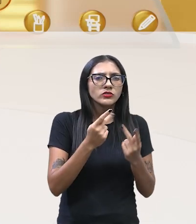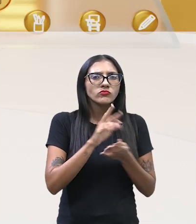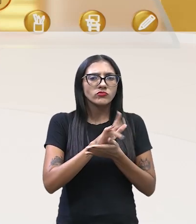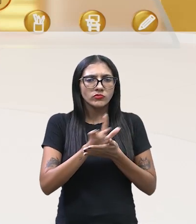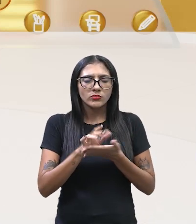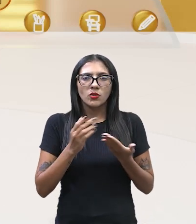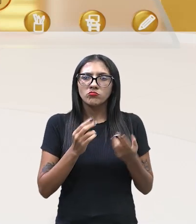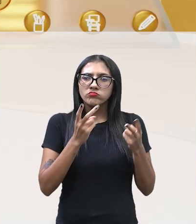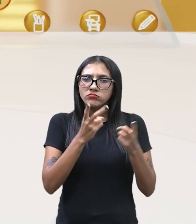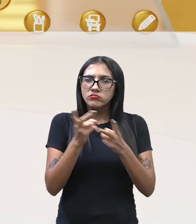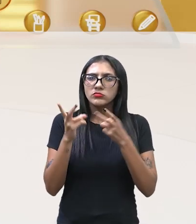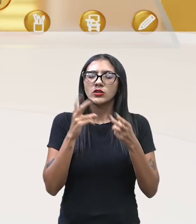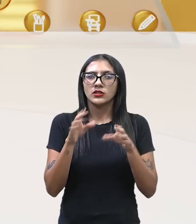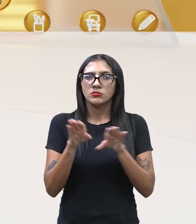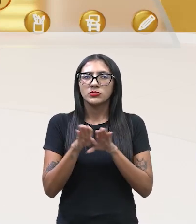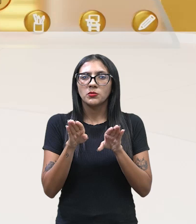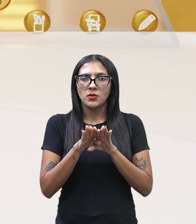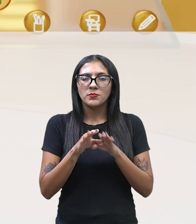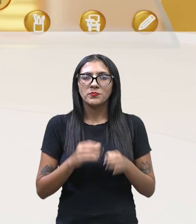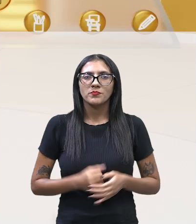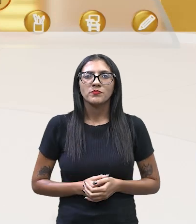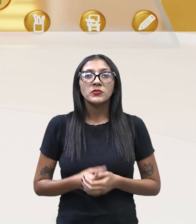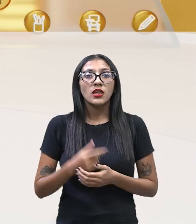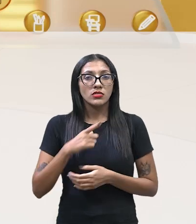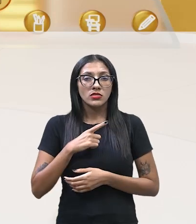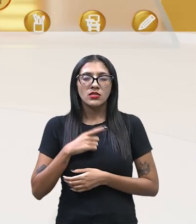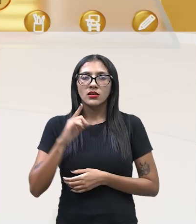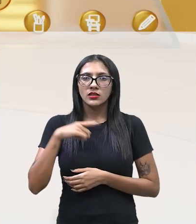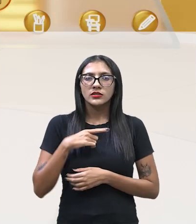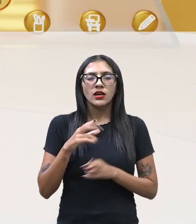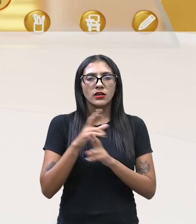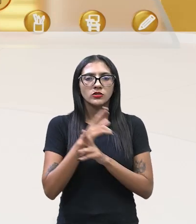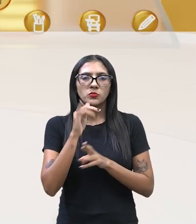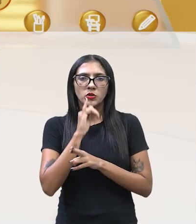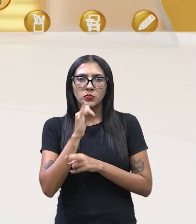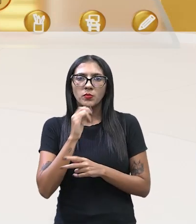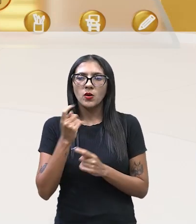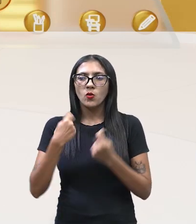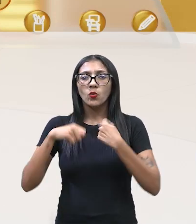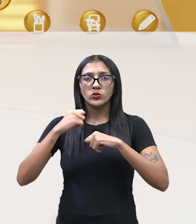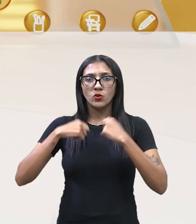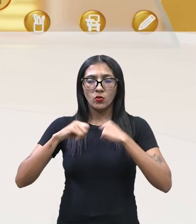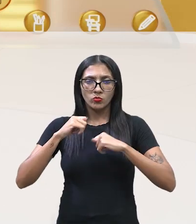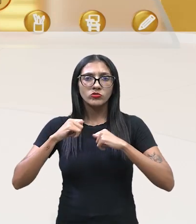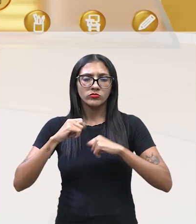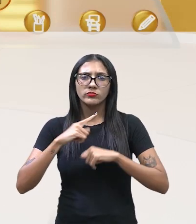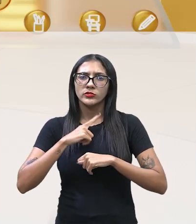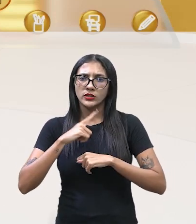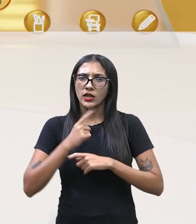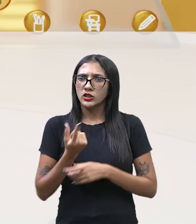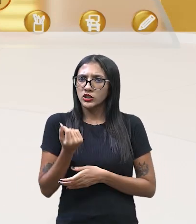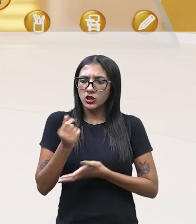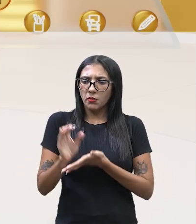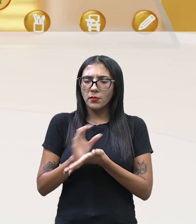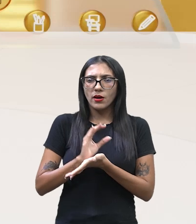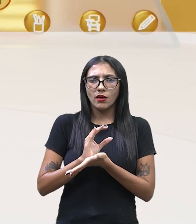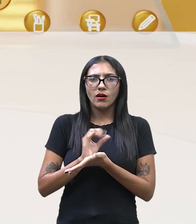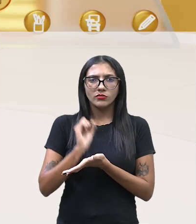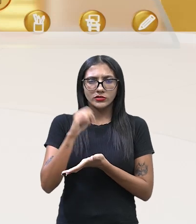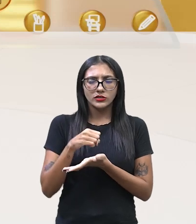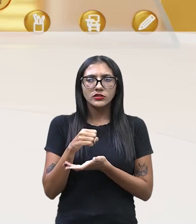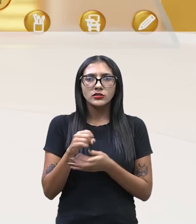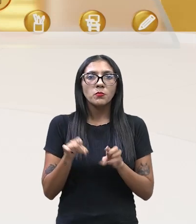gente vê também atuando não só essa questão do econômico, né, do financeiro,